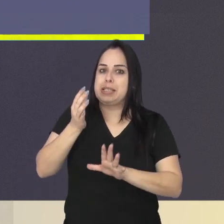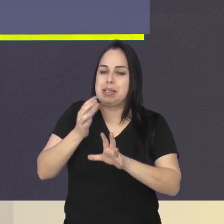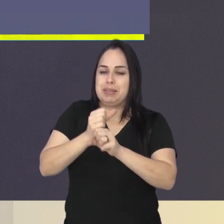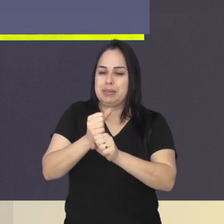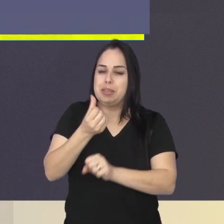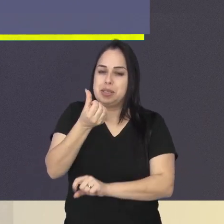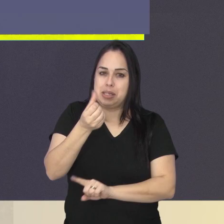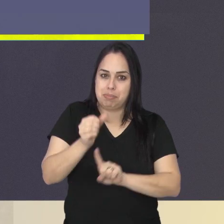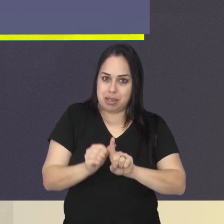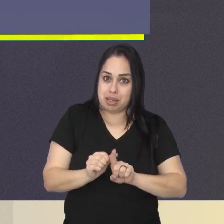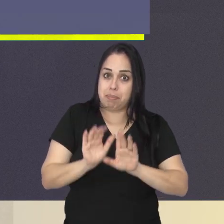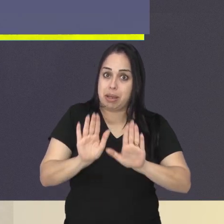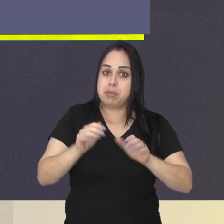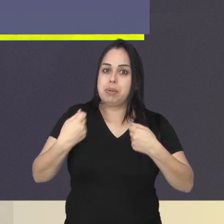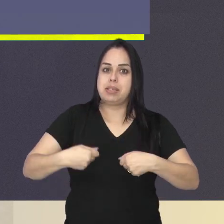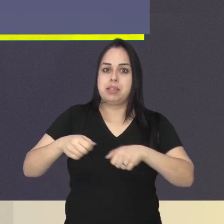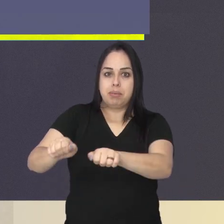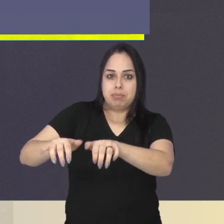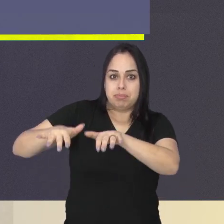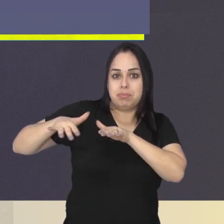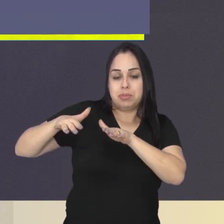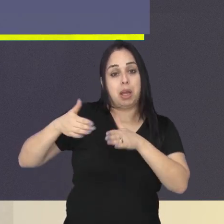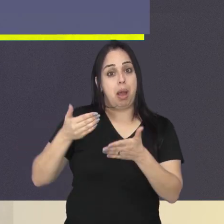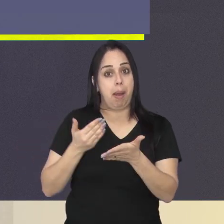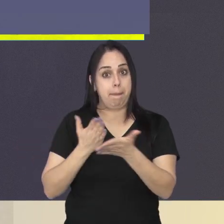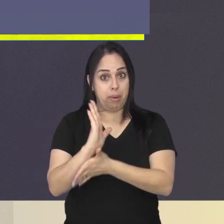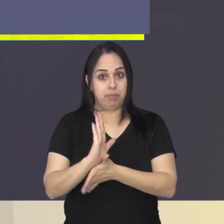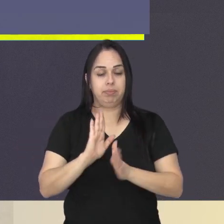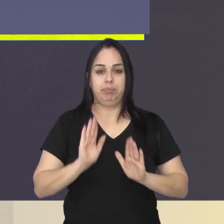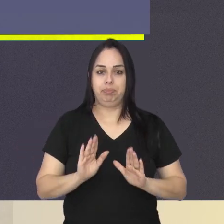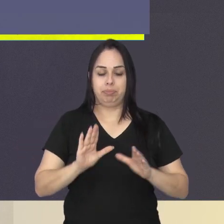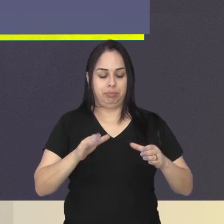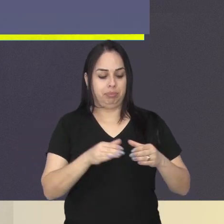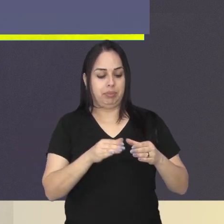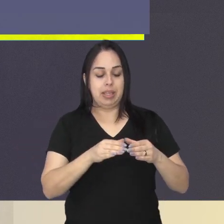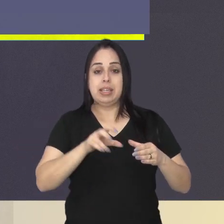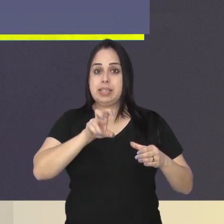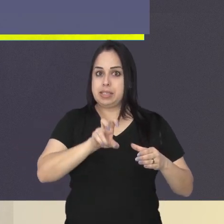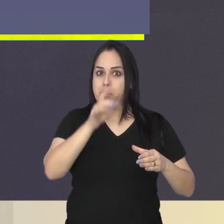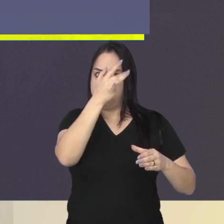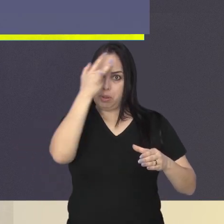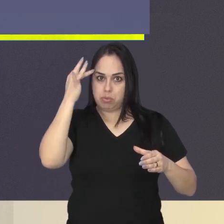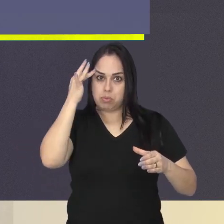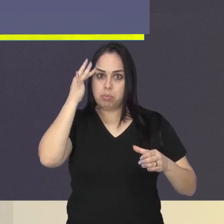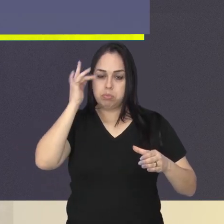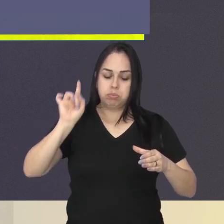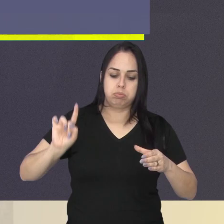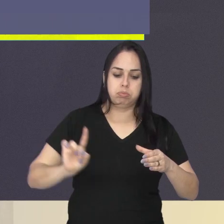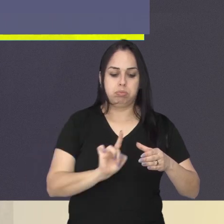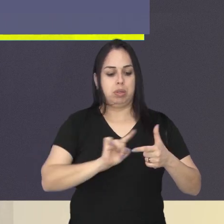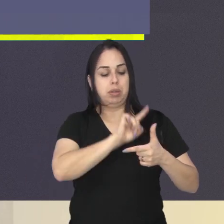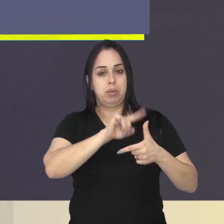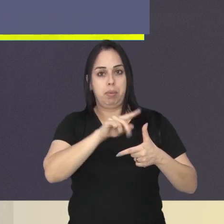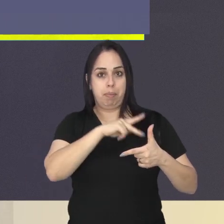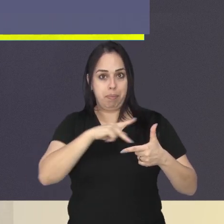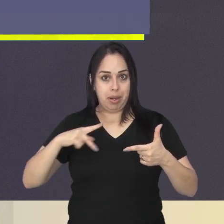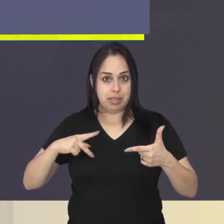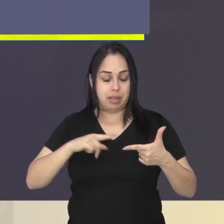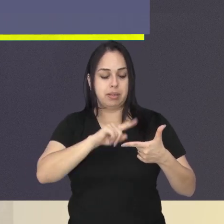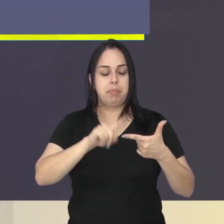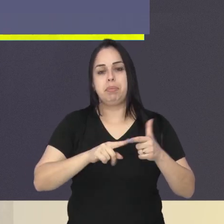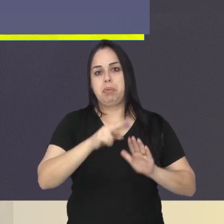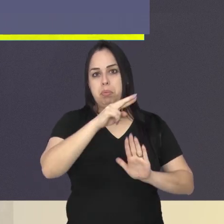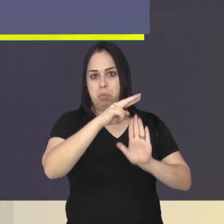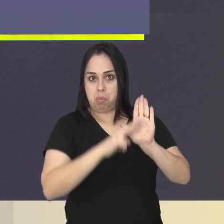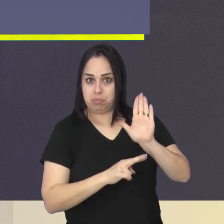3, caso seja aprovado em plenário. Cada CEI é composta por 5 membros, tendo em sua composição um presidente